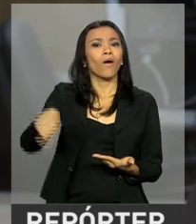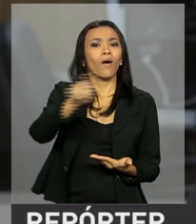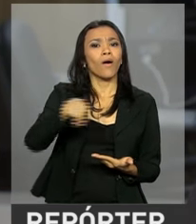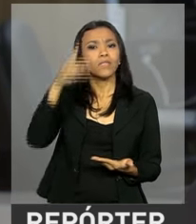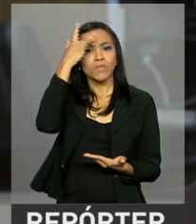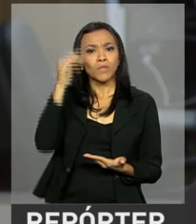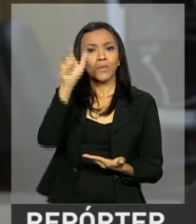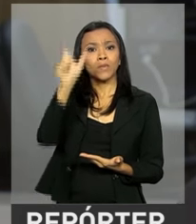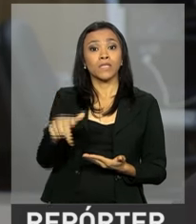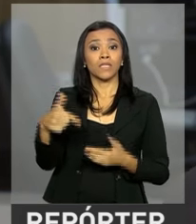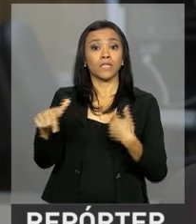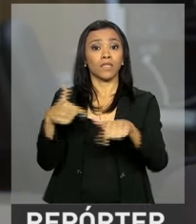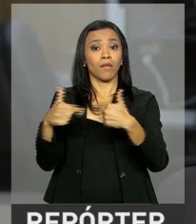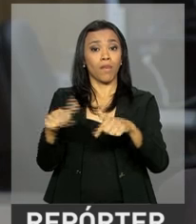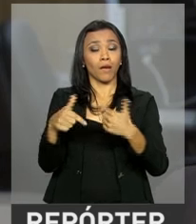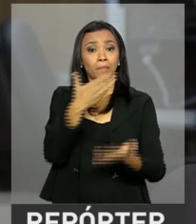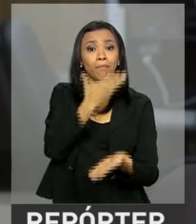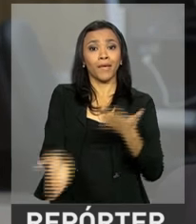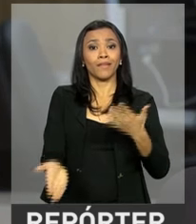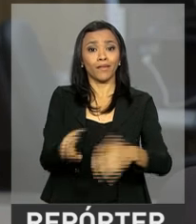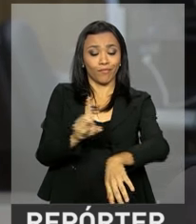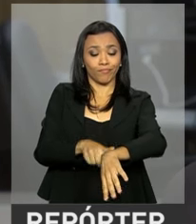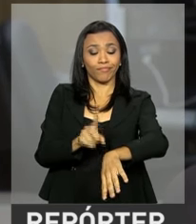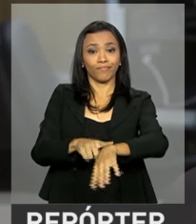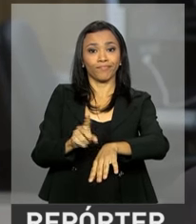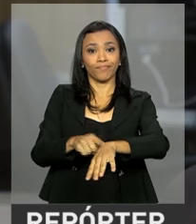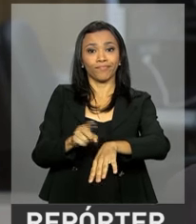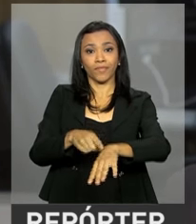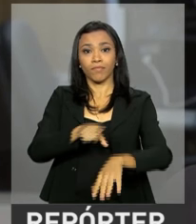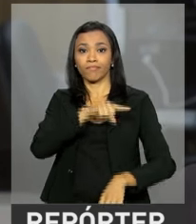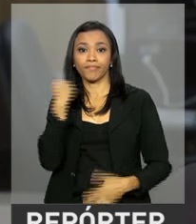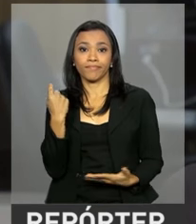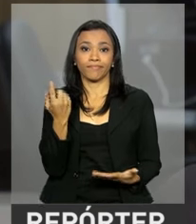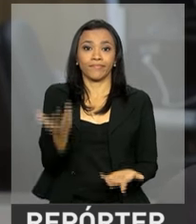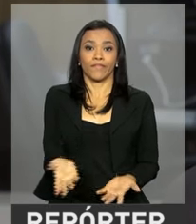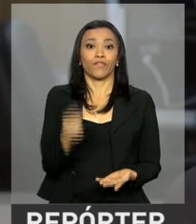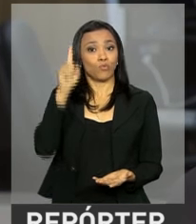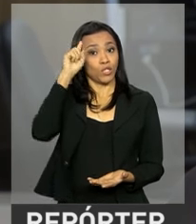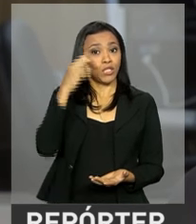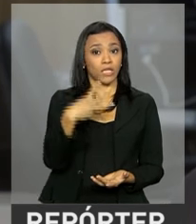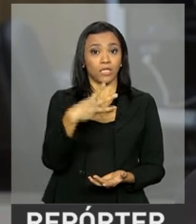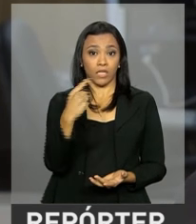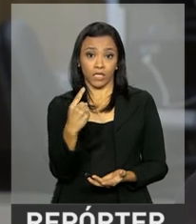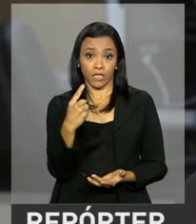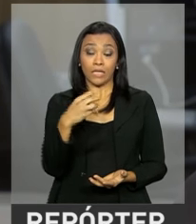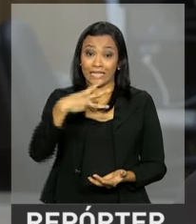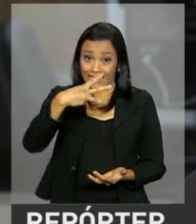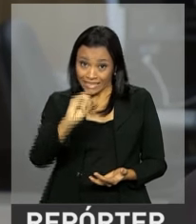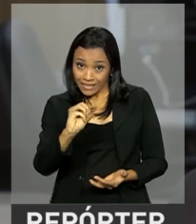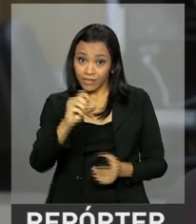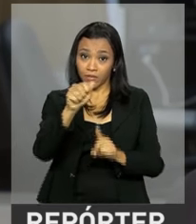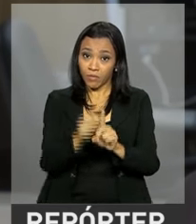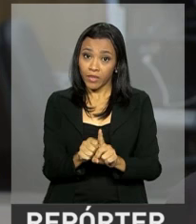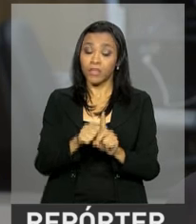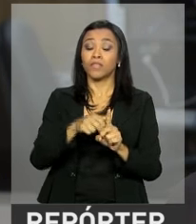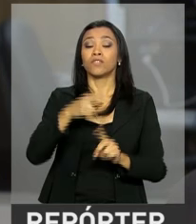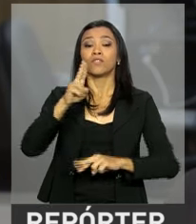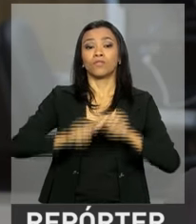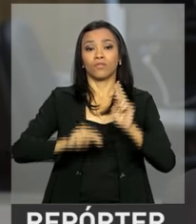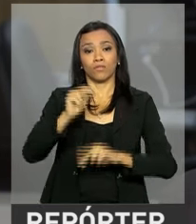aqueles trabalhadores que perderam o prazo que encerrou-se no dia 30 de Junho então é fundamental que esses